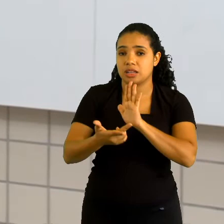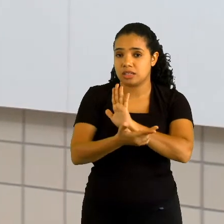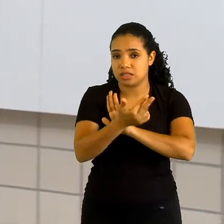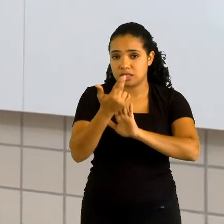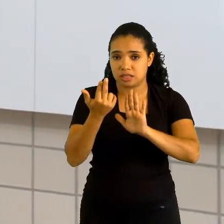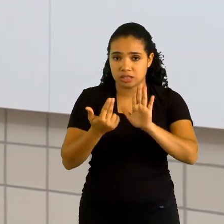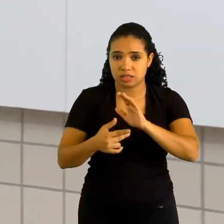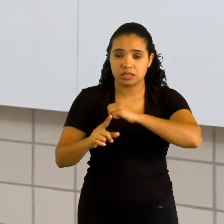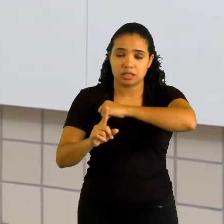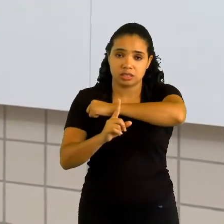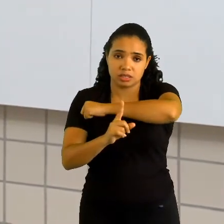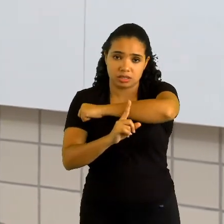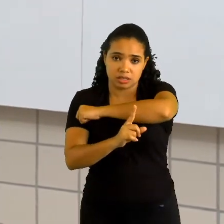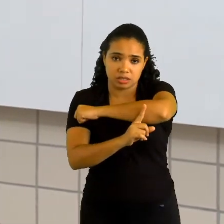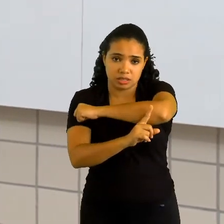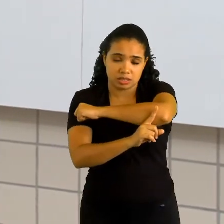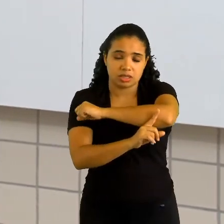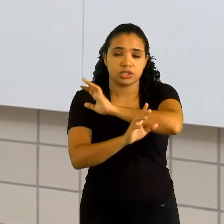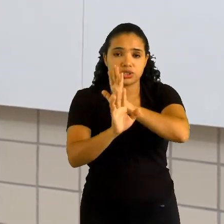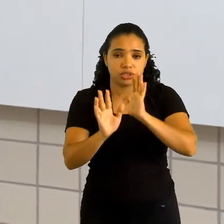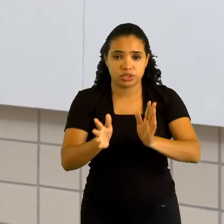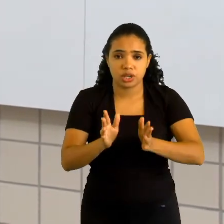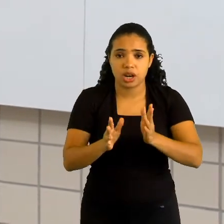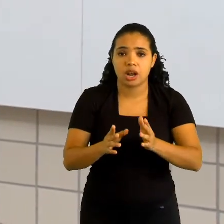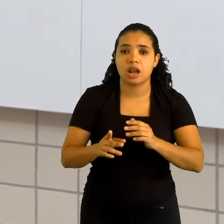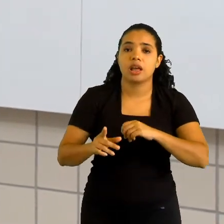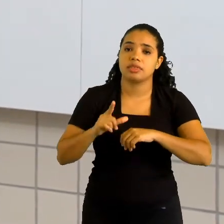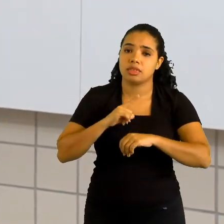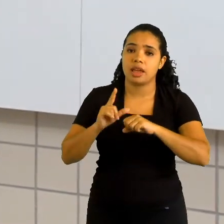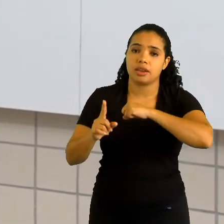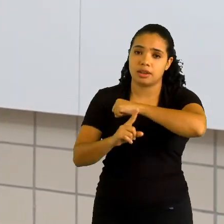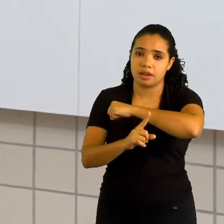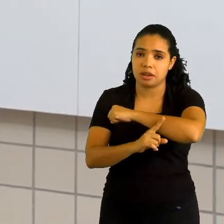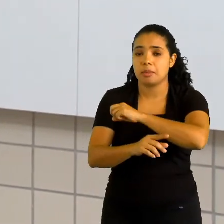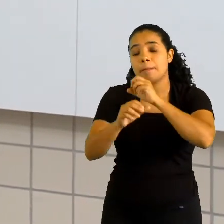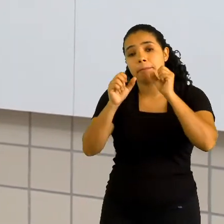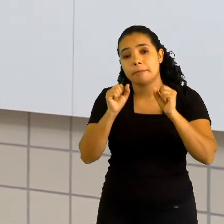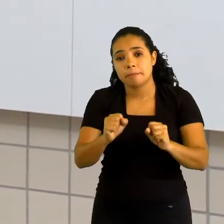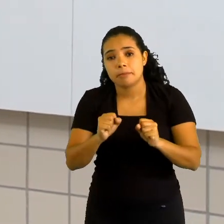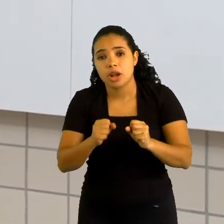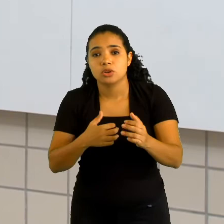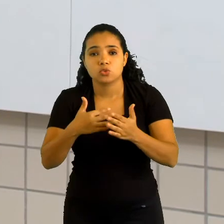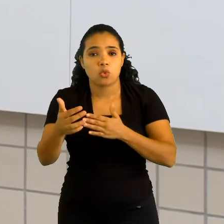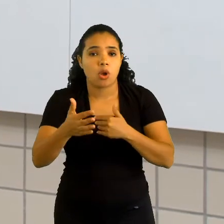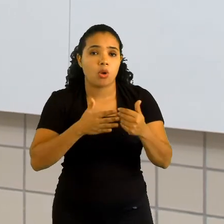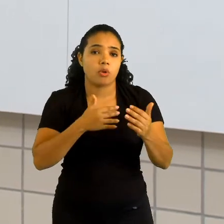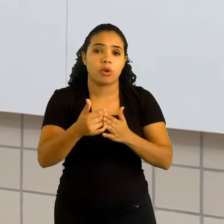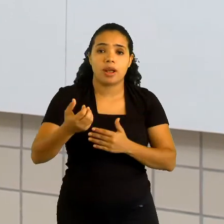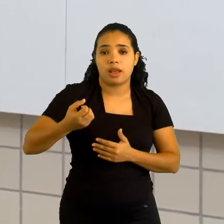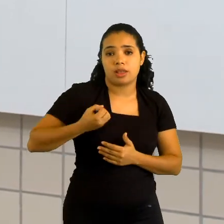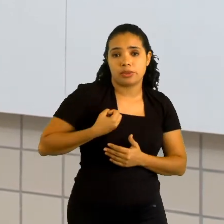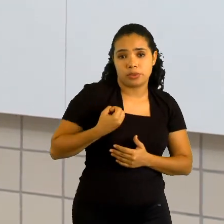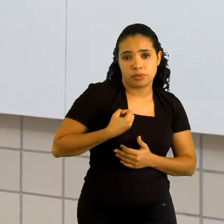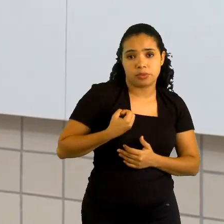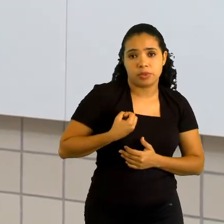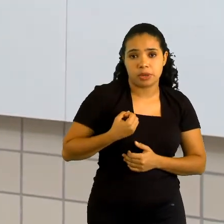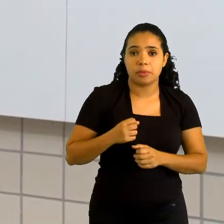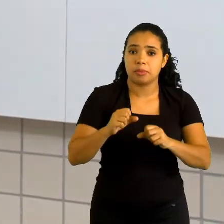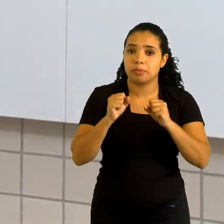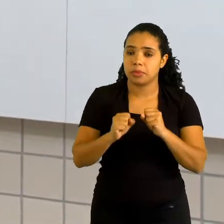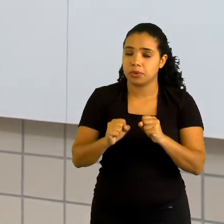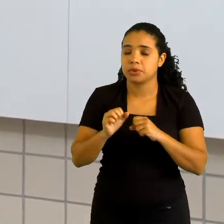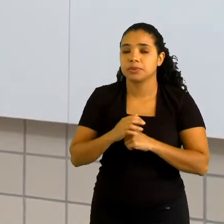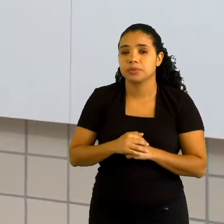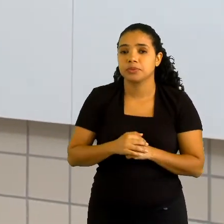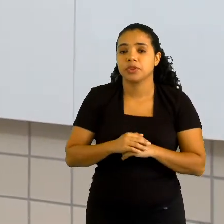numérica para a gente não perder muito tempo, né? E aqui a gente tem uma reta. Uma reta ela pode ter qualquer número. Eu posso criar minha reta numérica. Vamos supor que eu